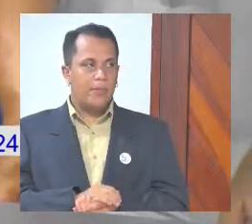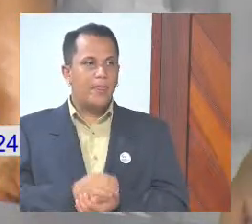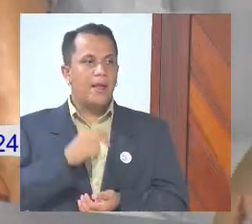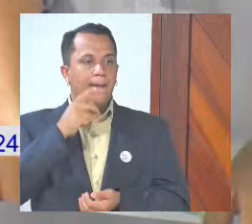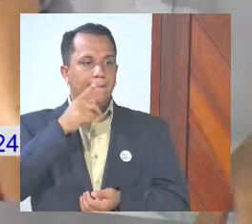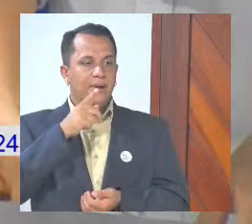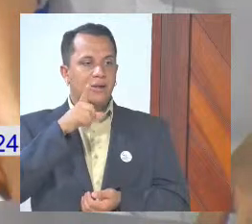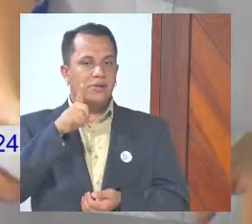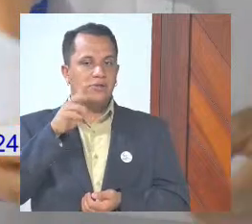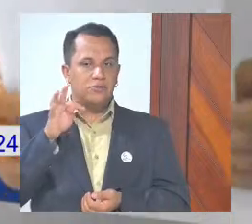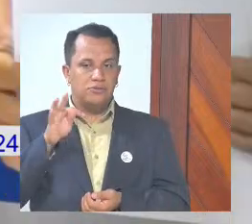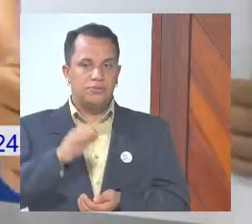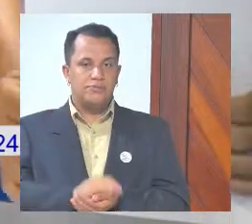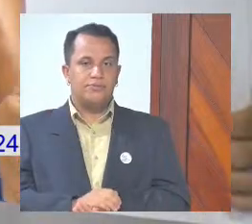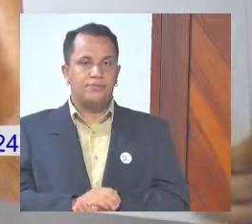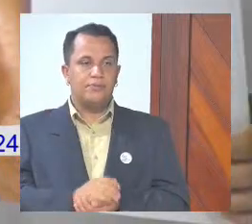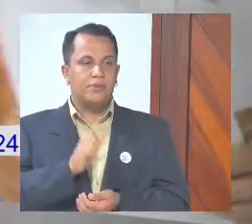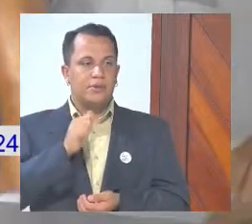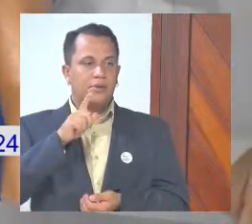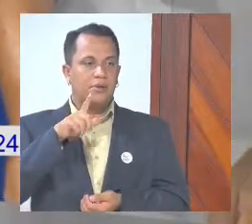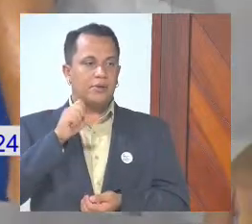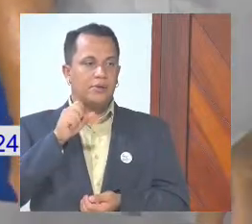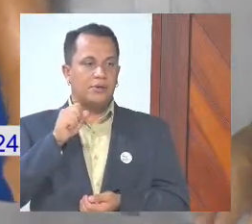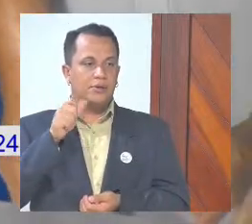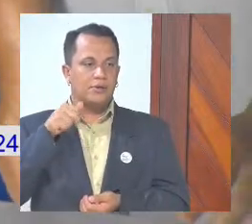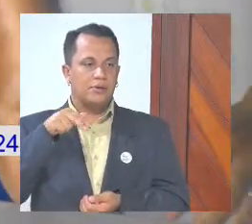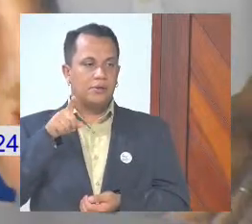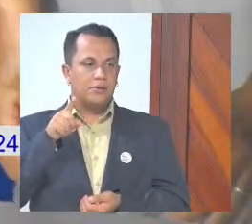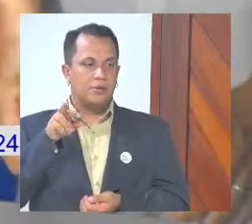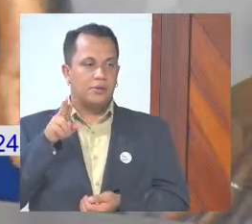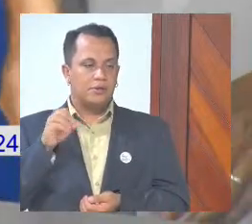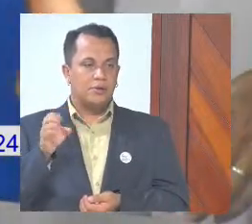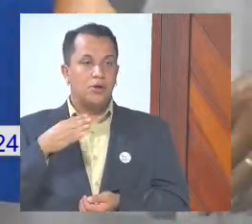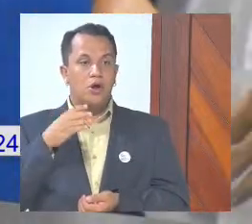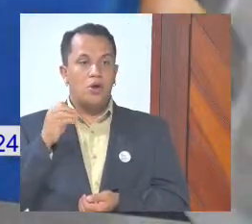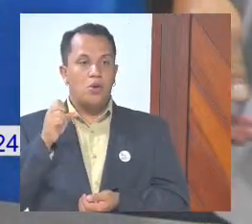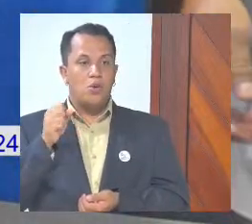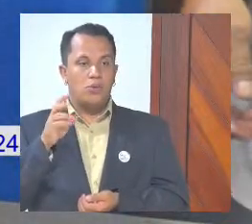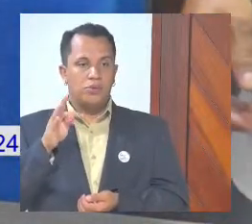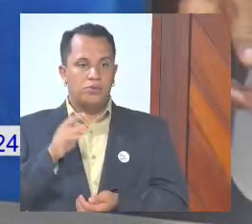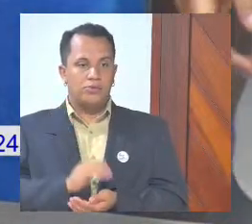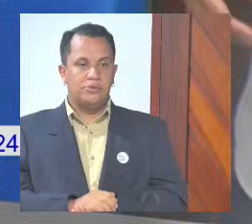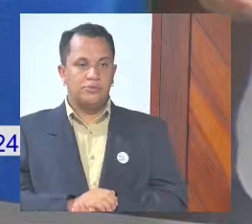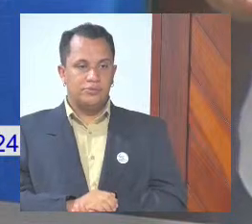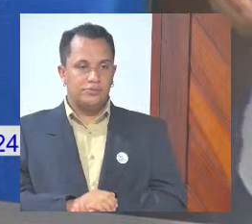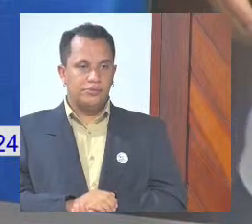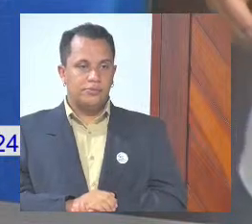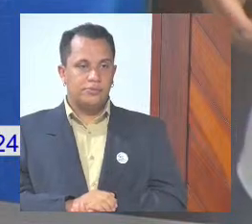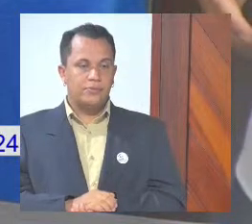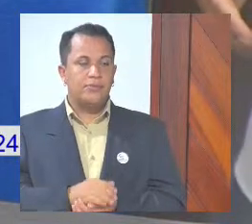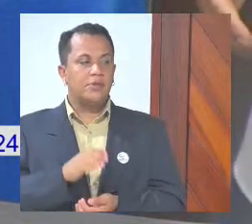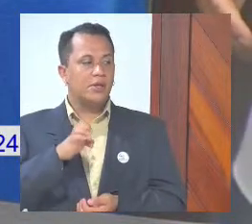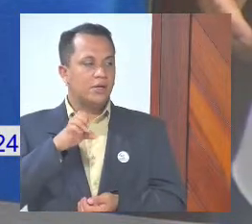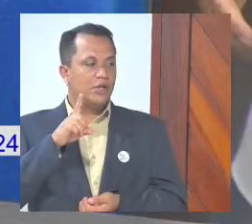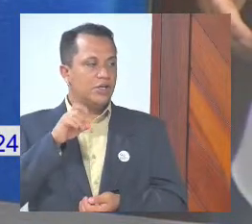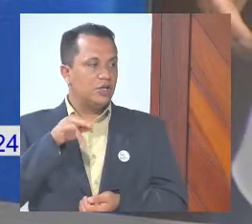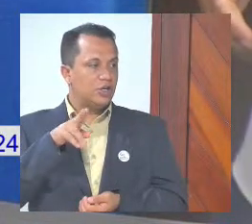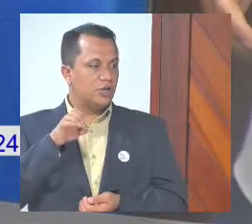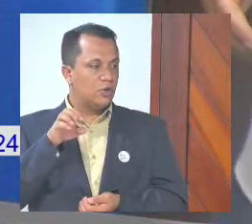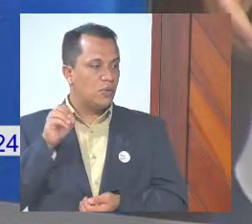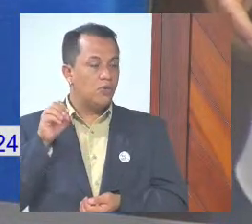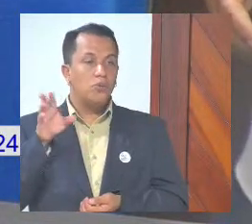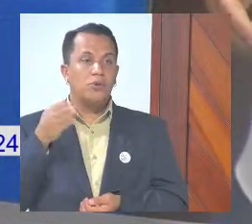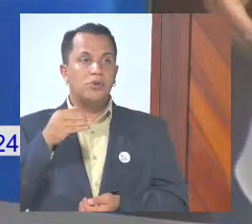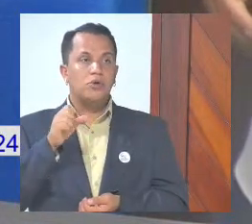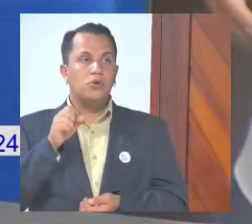PDT. Alessandro Costa Montenegro, PP. Ednildo dos Santos Soares Rodrigues,